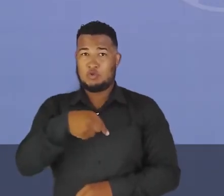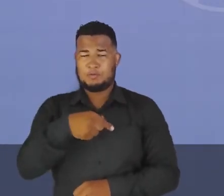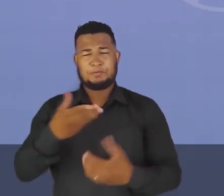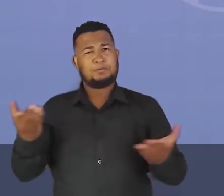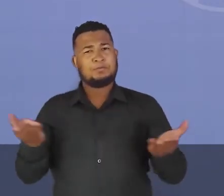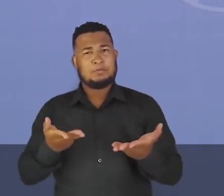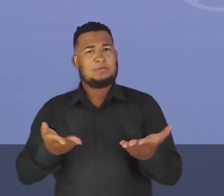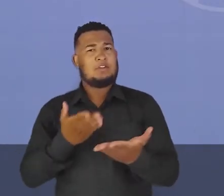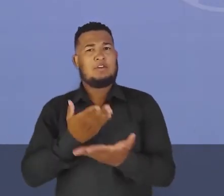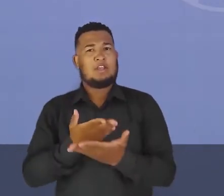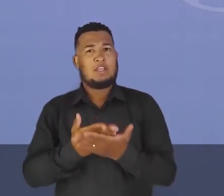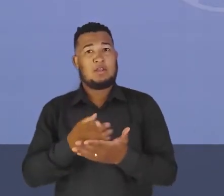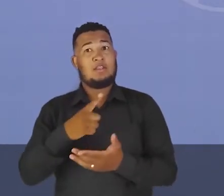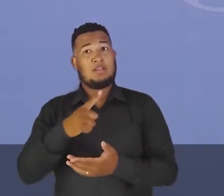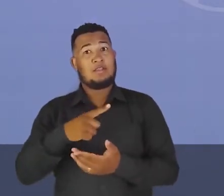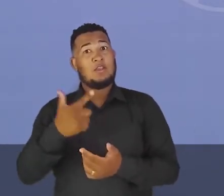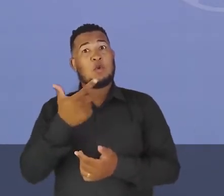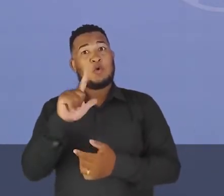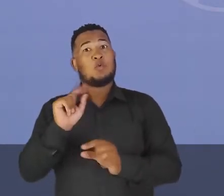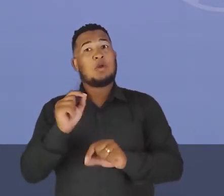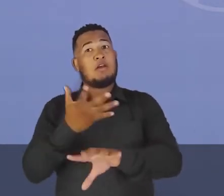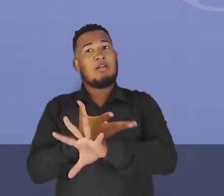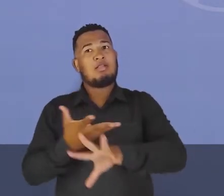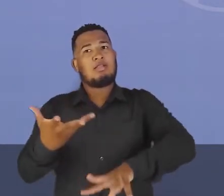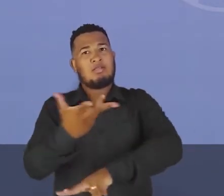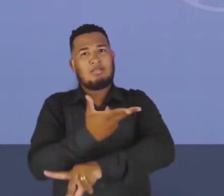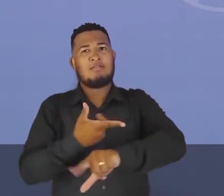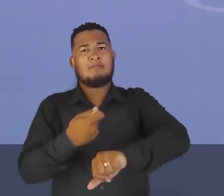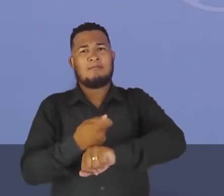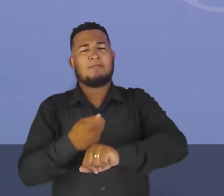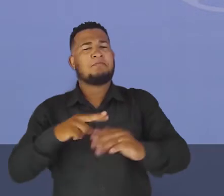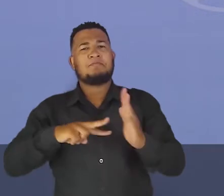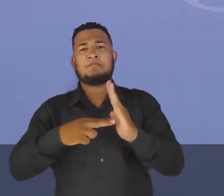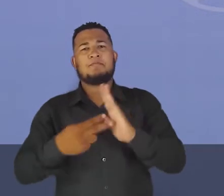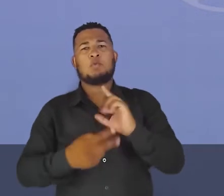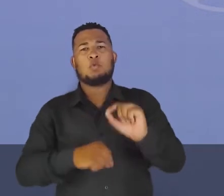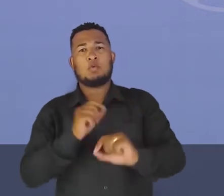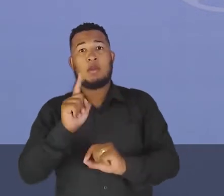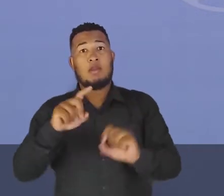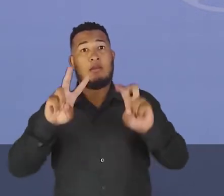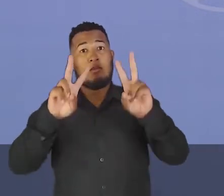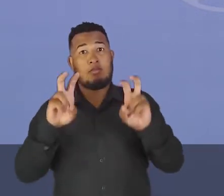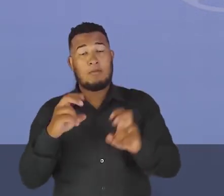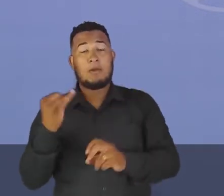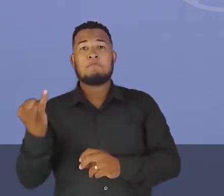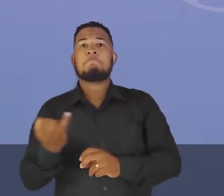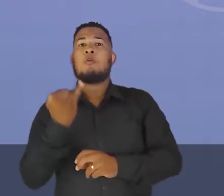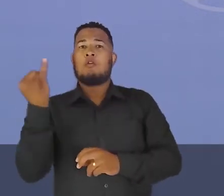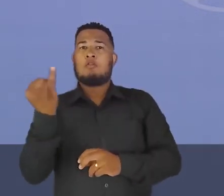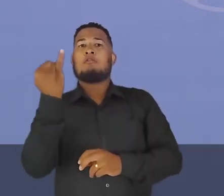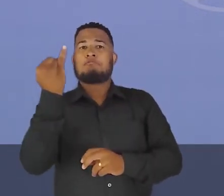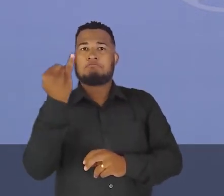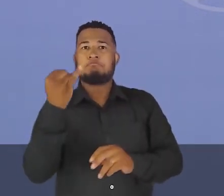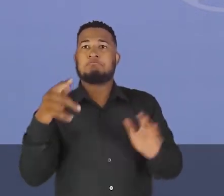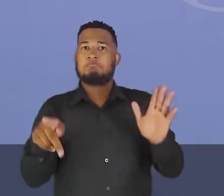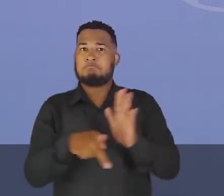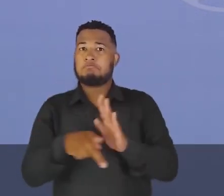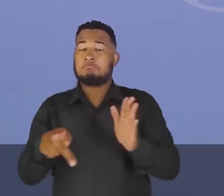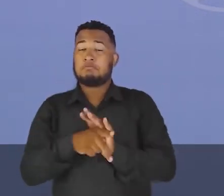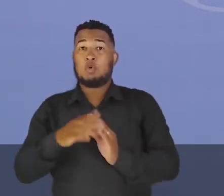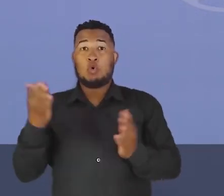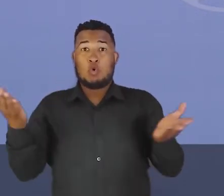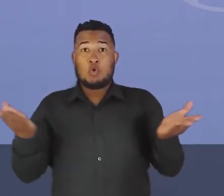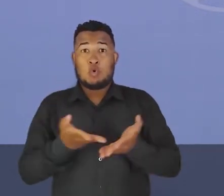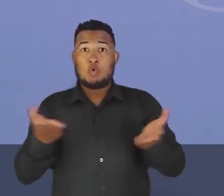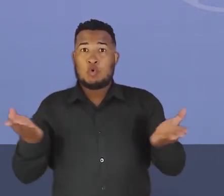hoje, mais um tema integrador, e você já sabe, os temas integradores são temas importantes, essenciais e atuais da nossa